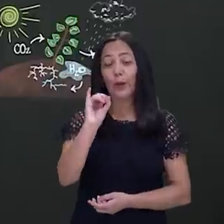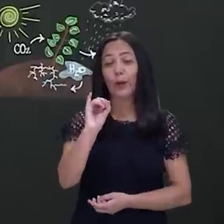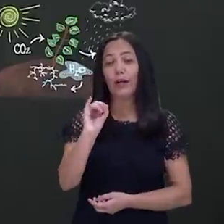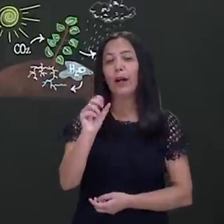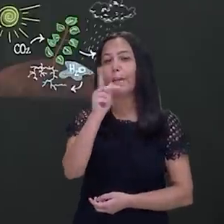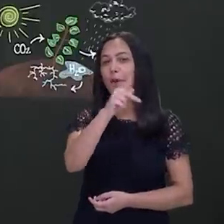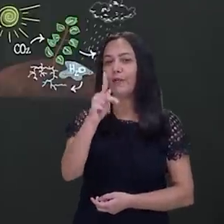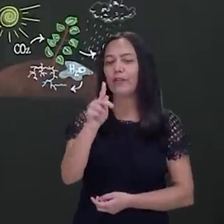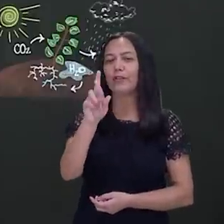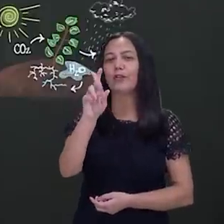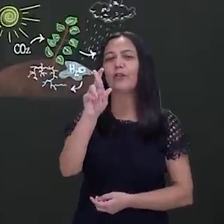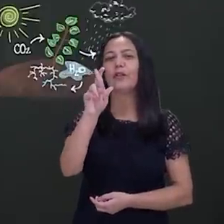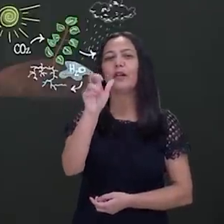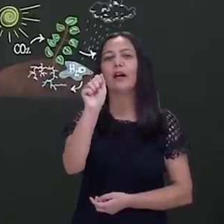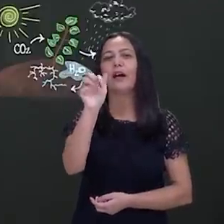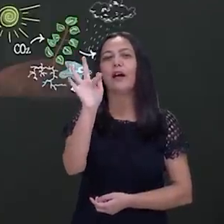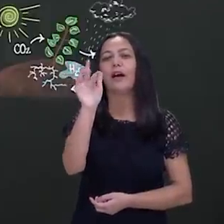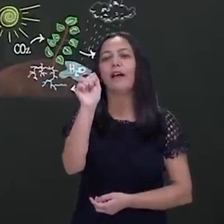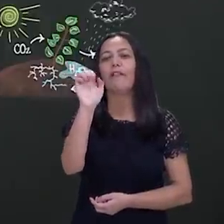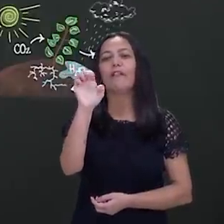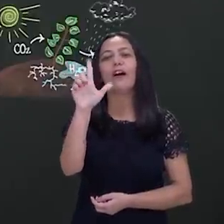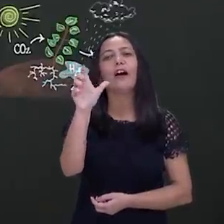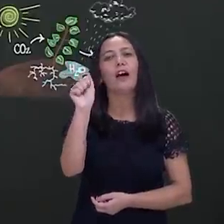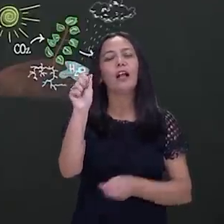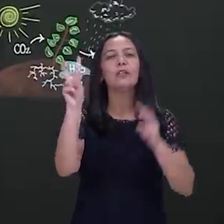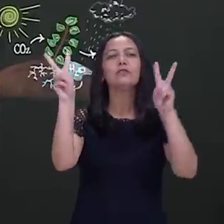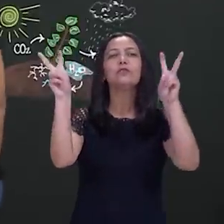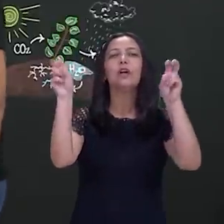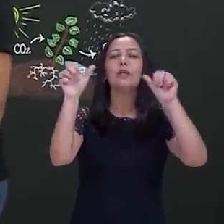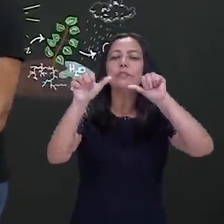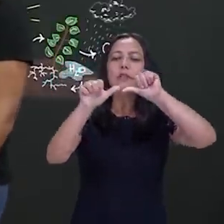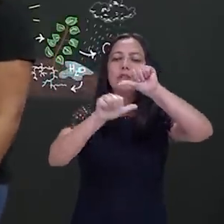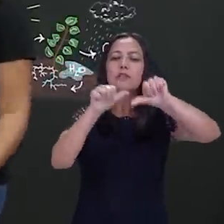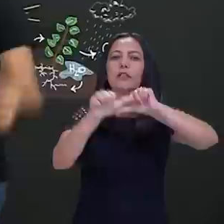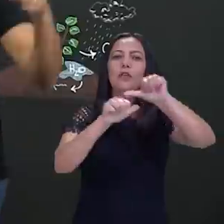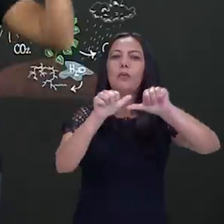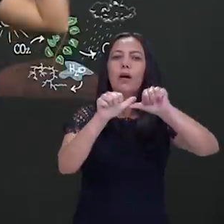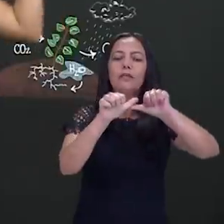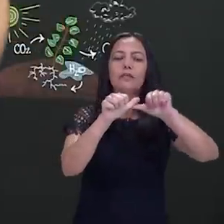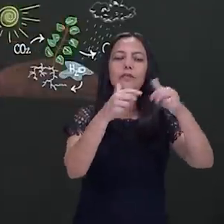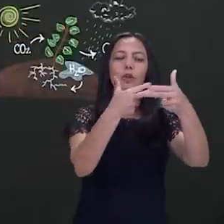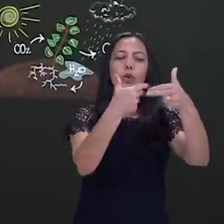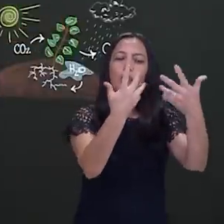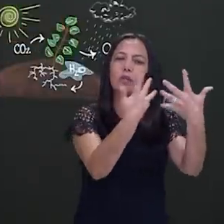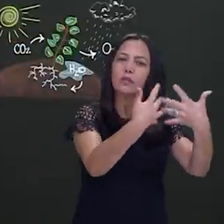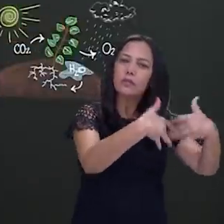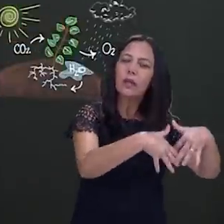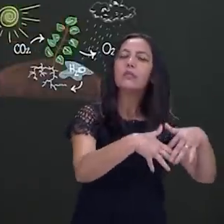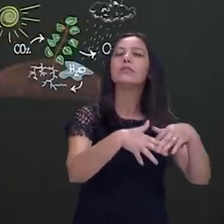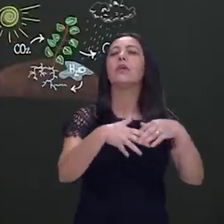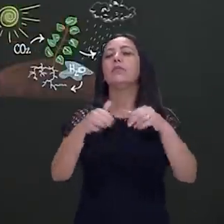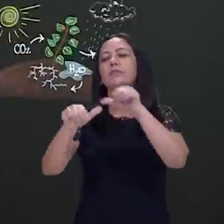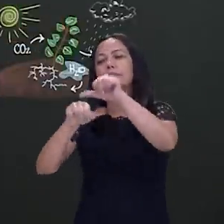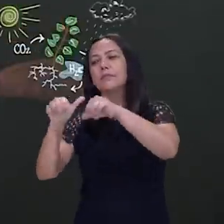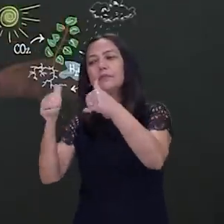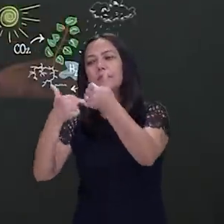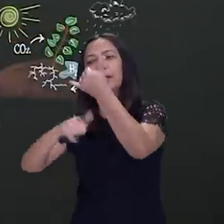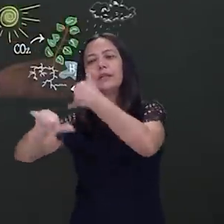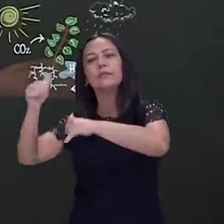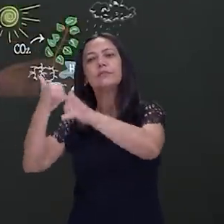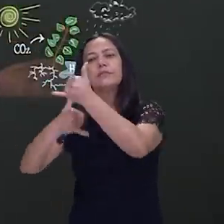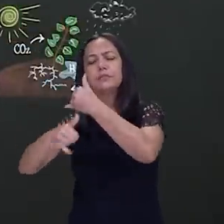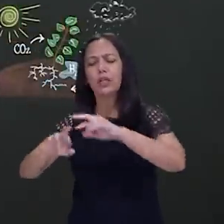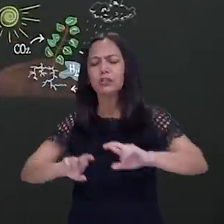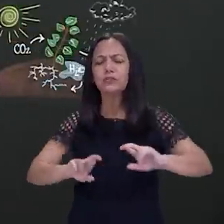Eu sou a professora Rafaela Lima e a aula de hoje é sobre transformações físicas e químicas. Qual a diferença